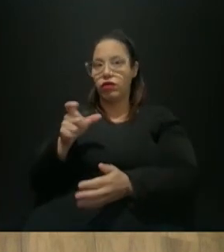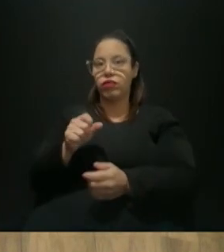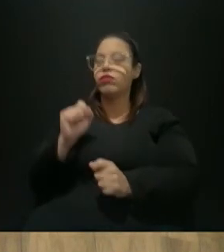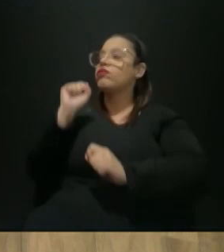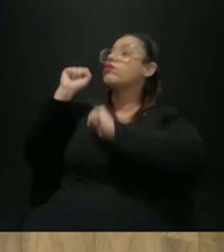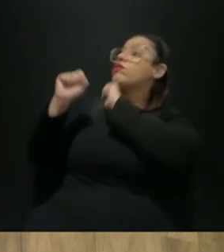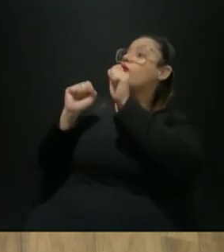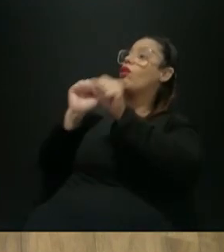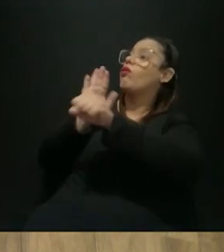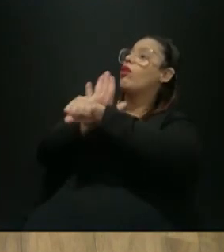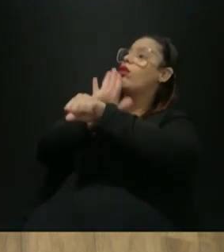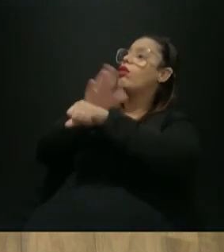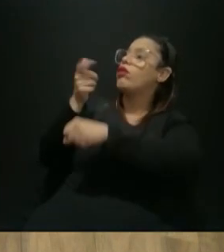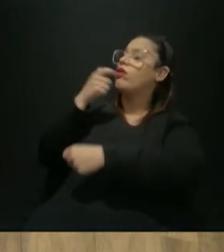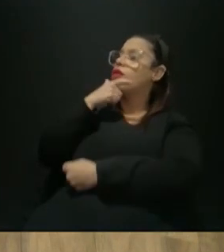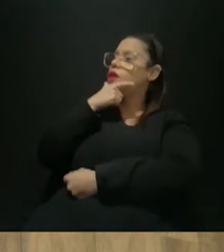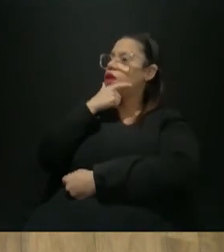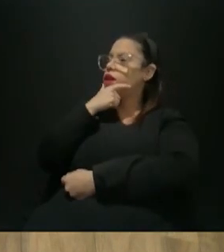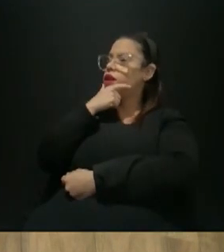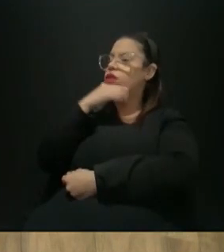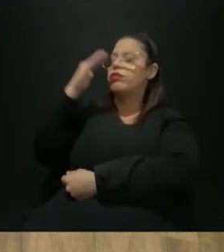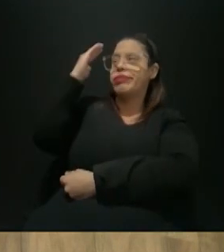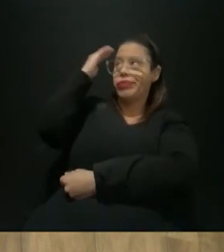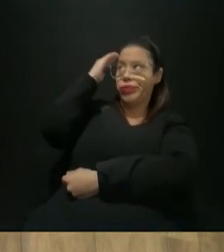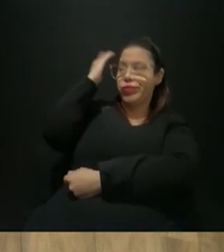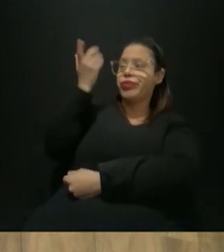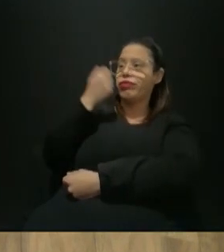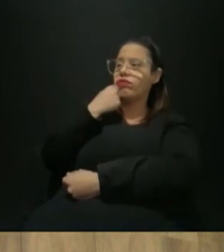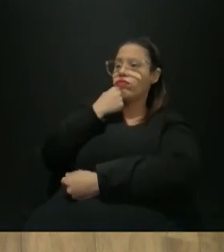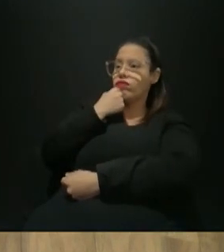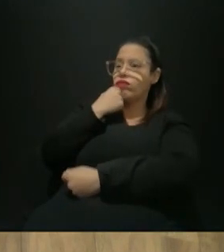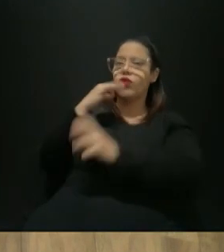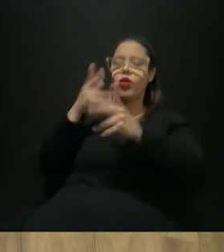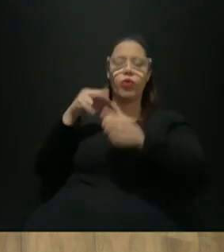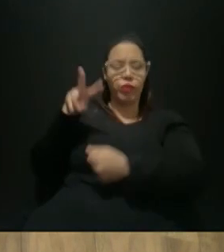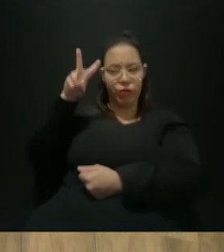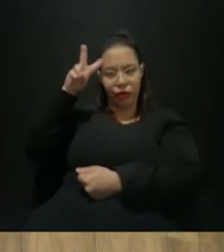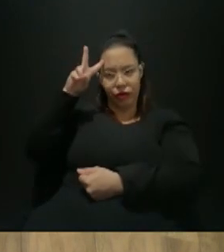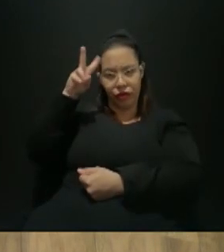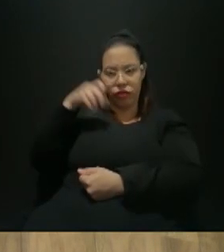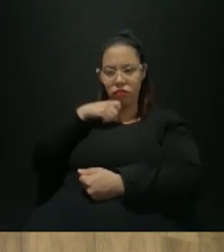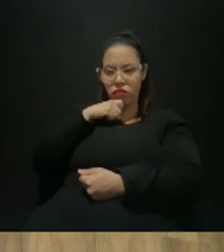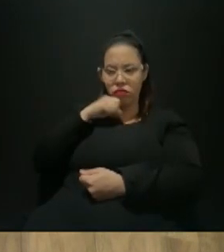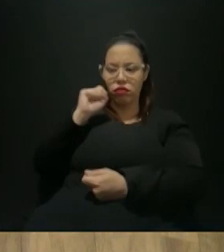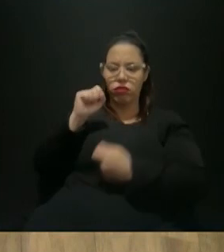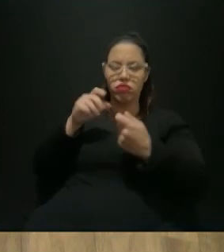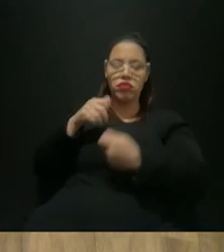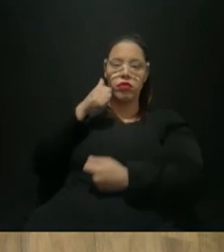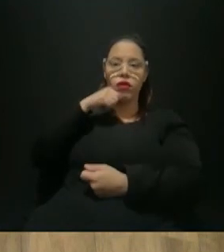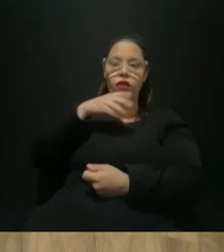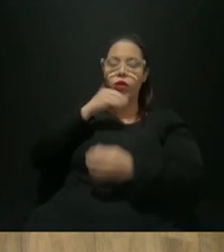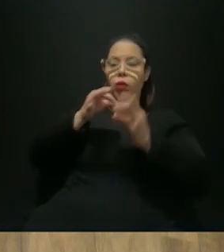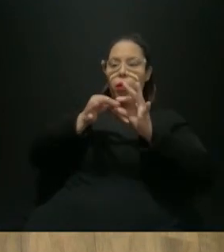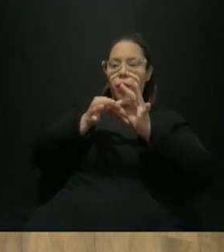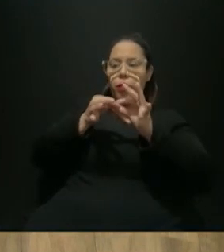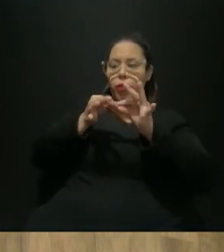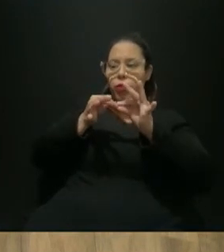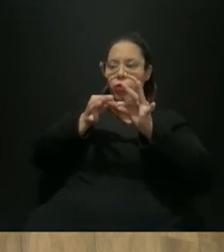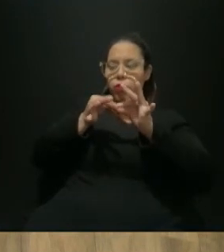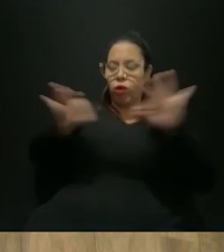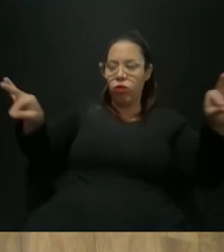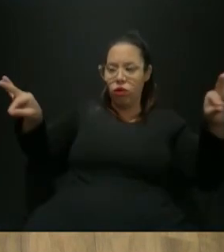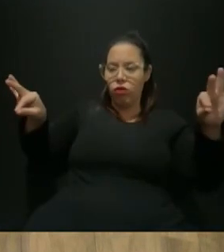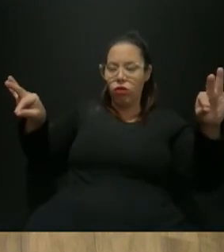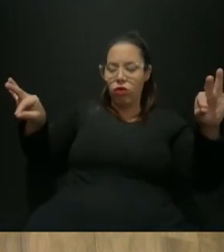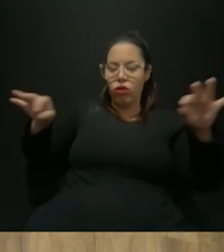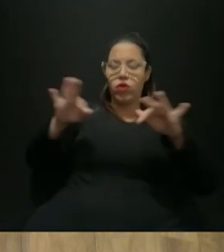cuidado, a gente sabe, até por conta de toda essa história de que às vezes a criança é retirada da sua família, o quanto também,